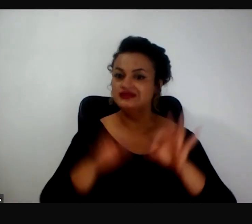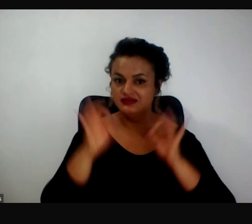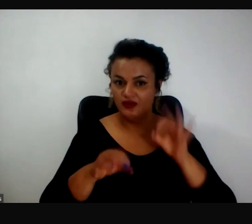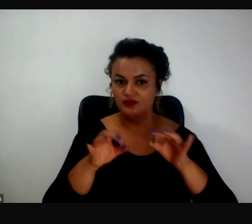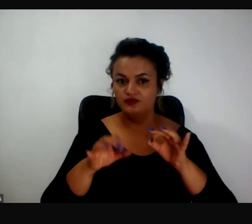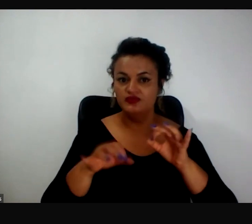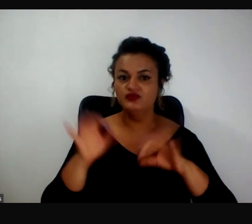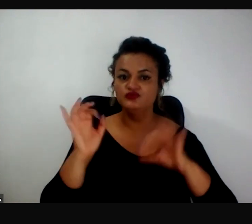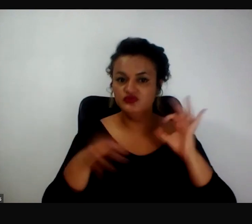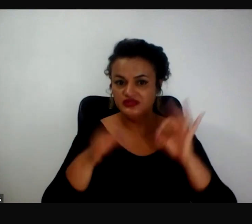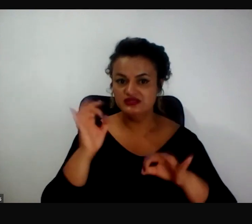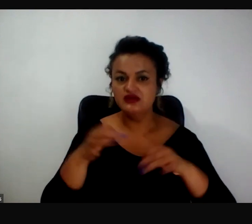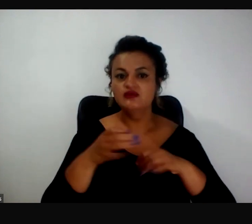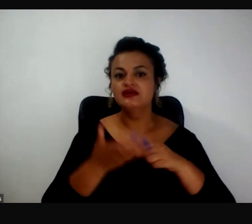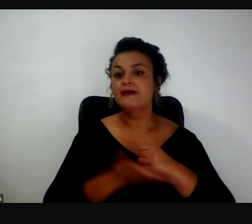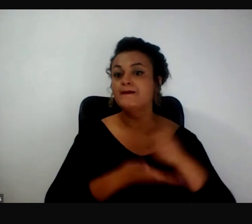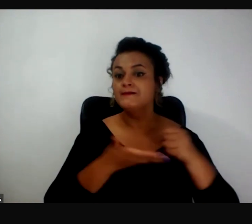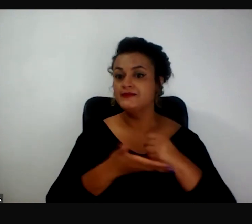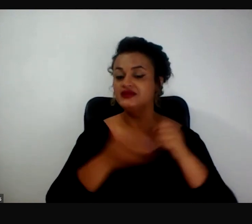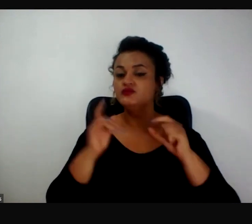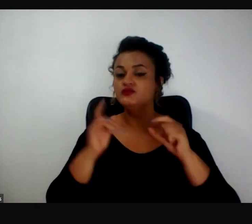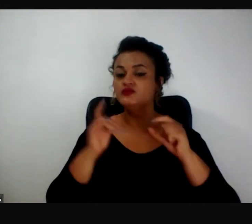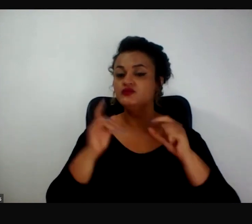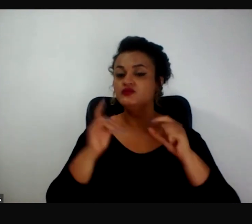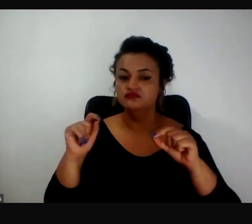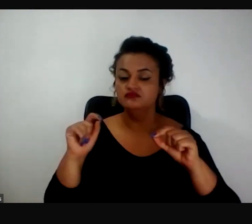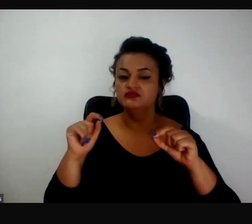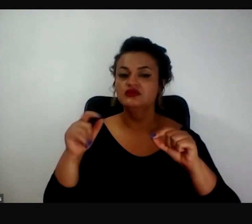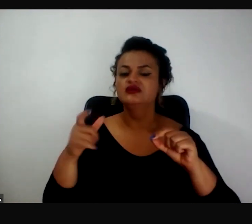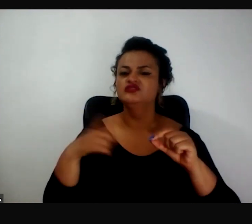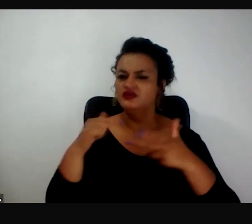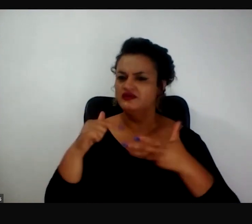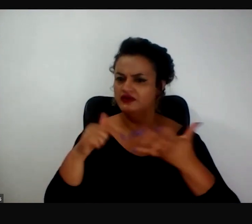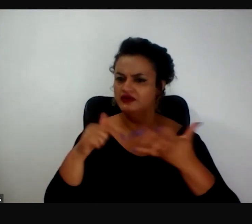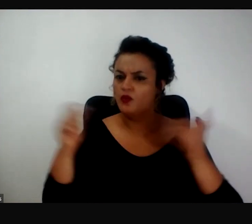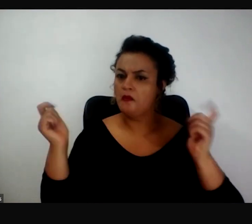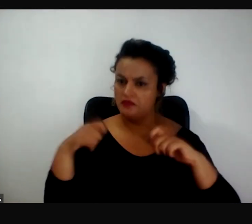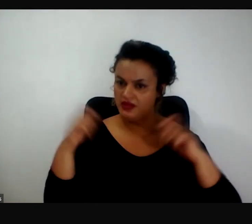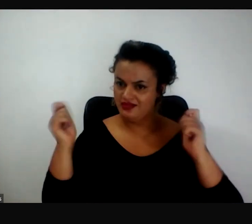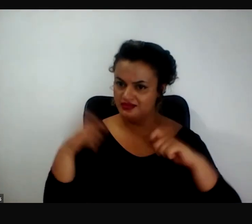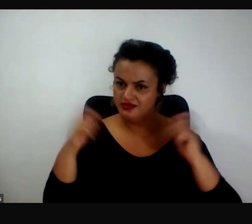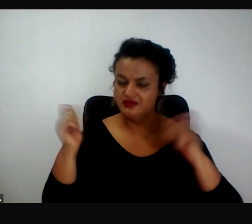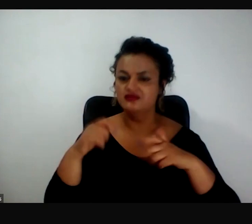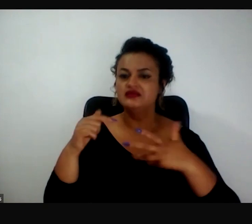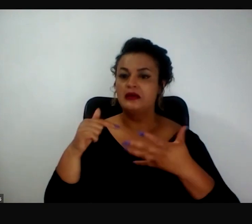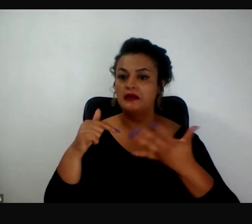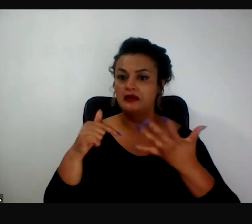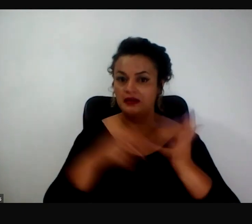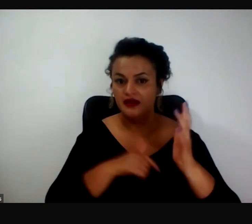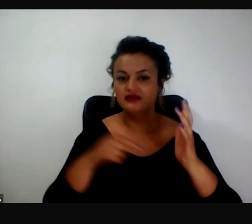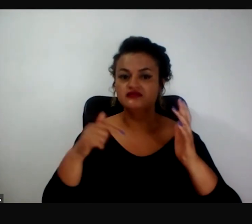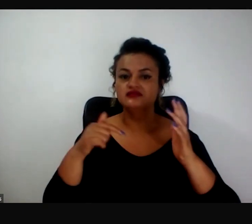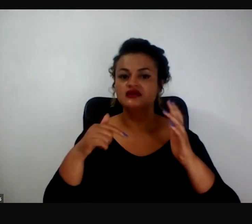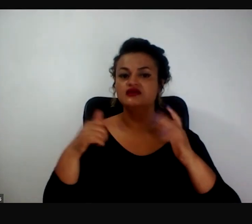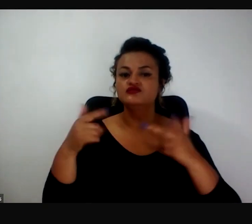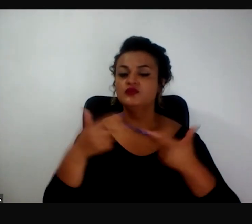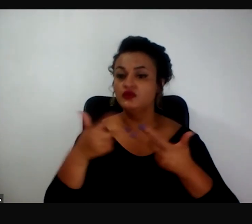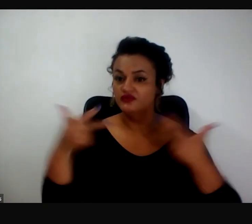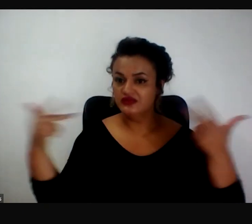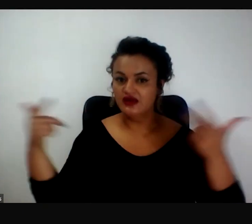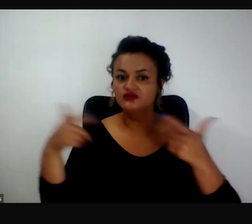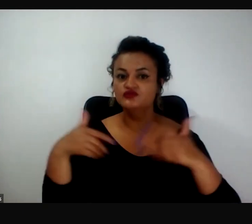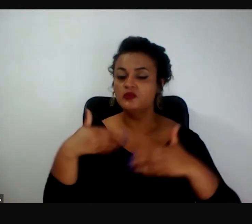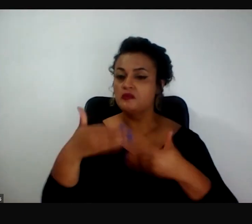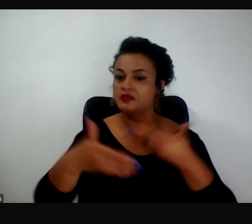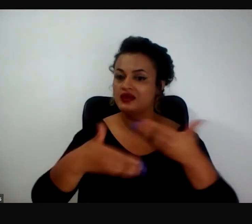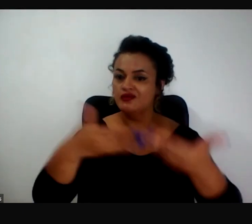no princípio, tinha competência sobre uma sobre a nulidade, sobre o recurso de